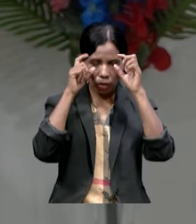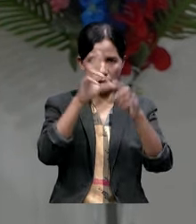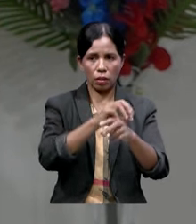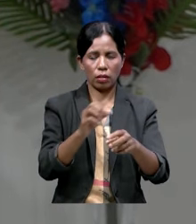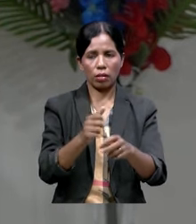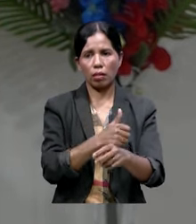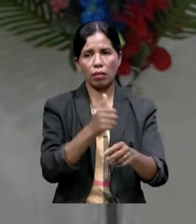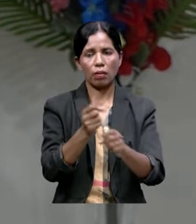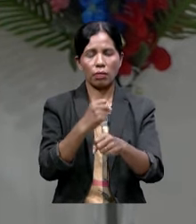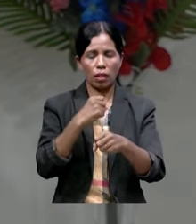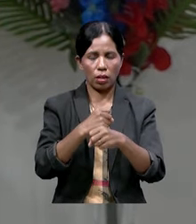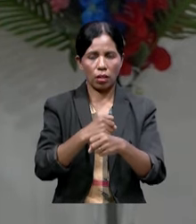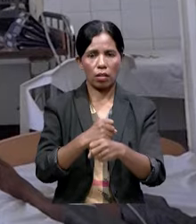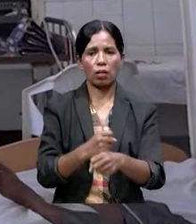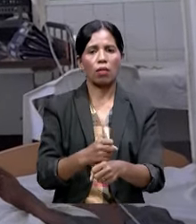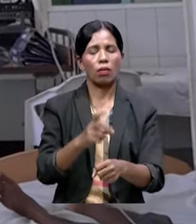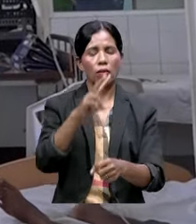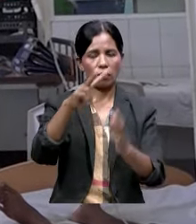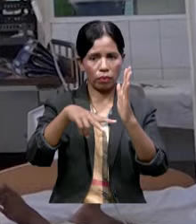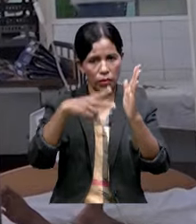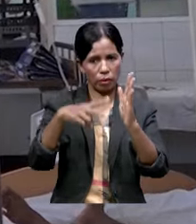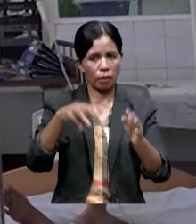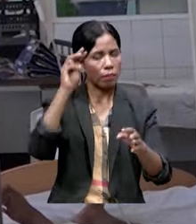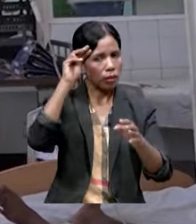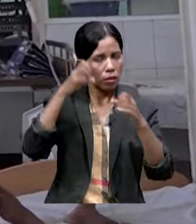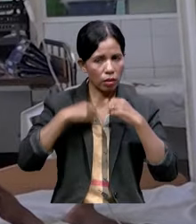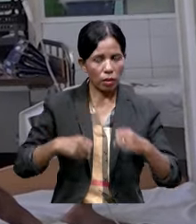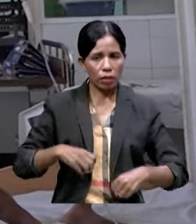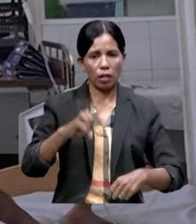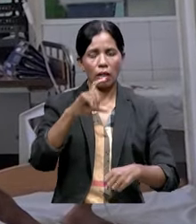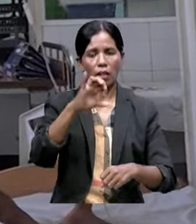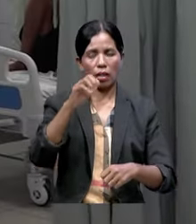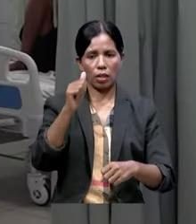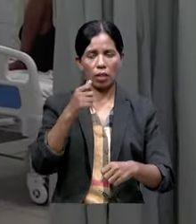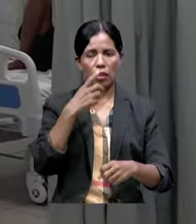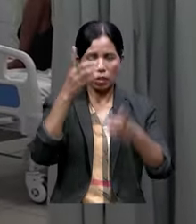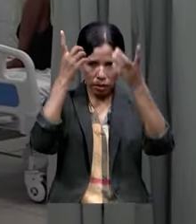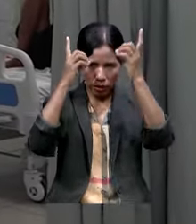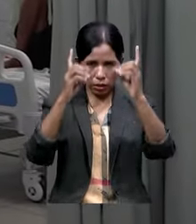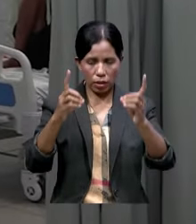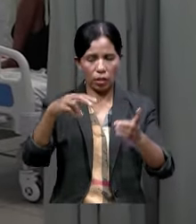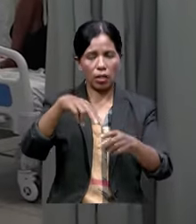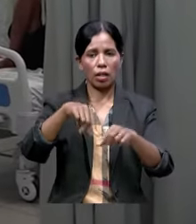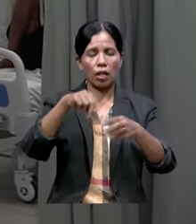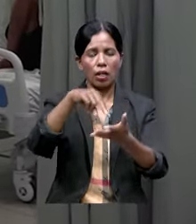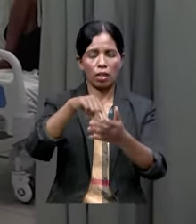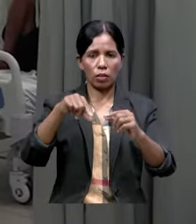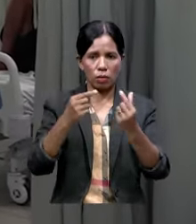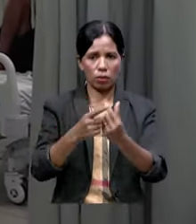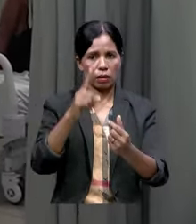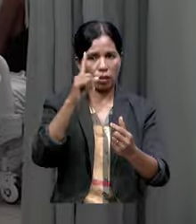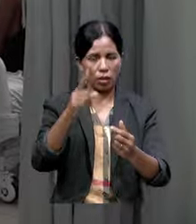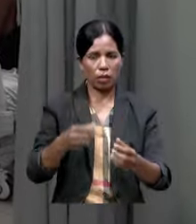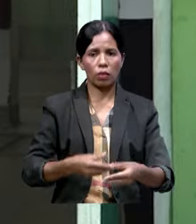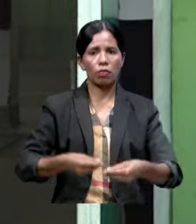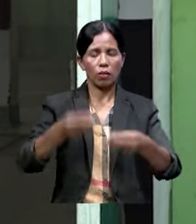balu bele halo filmazen. Antes nemos, Ministra Saúde Elia de Jure Samaral decidi hari equipa integrado ida único. Atu